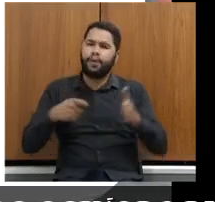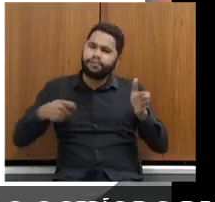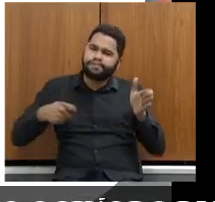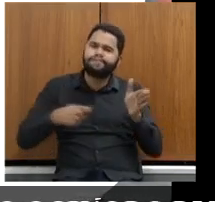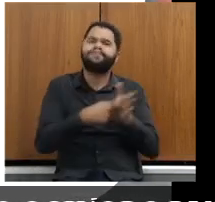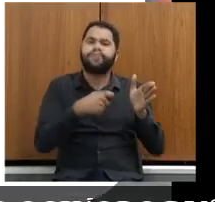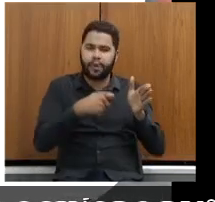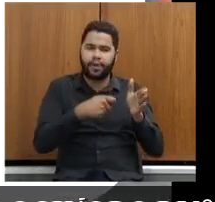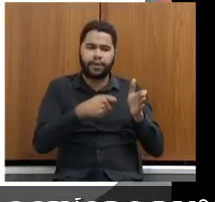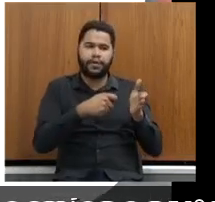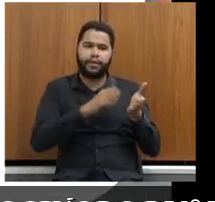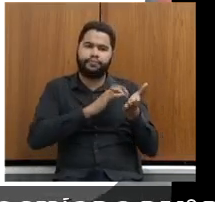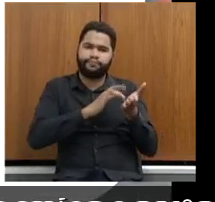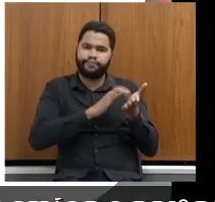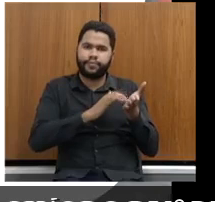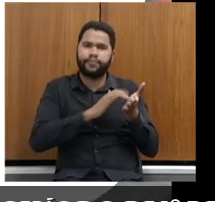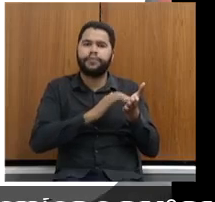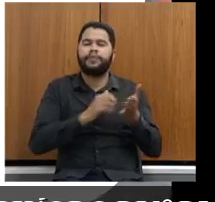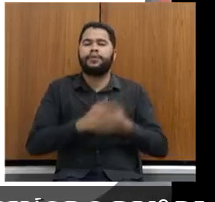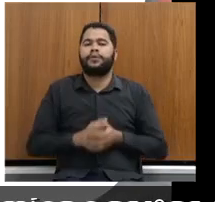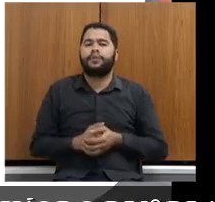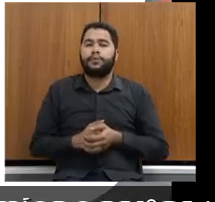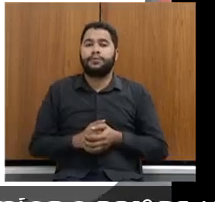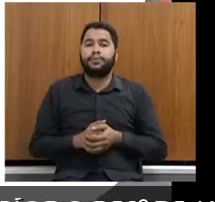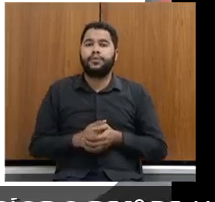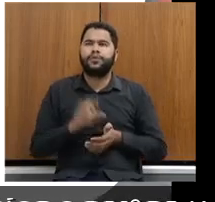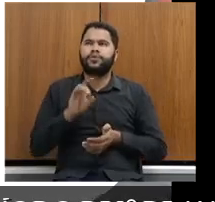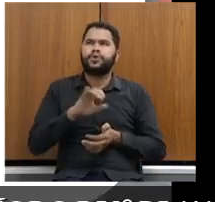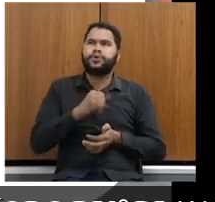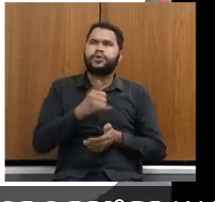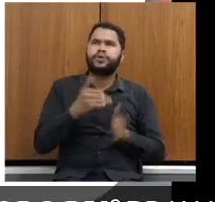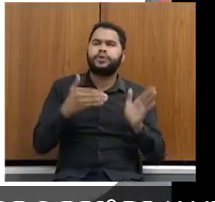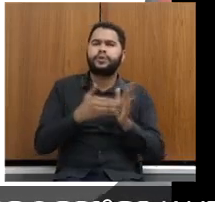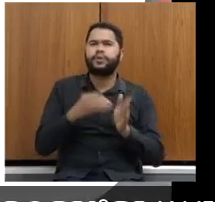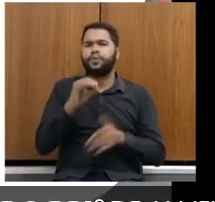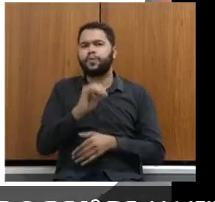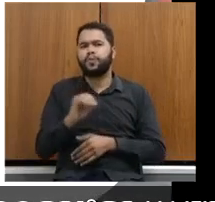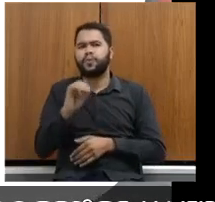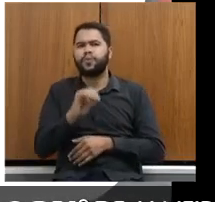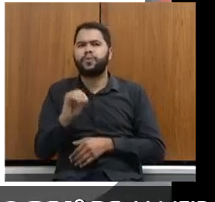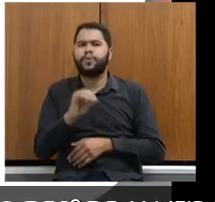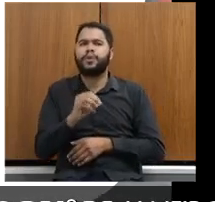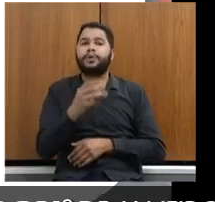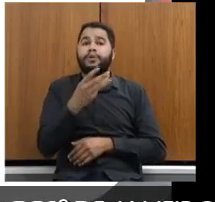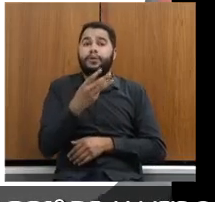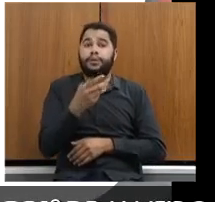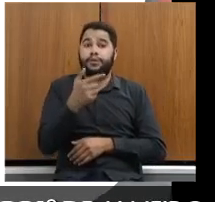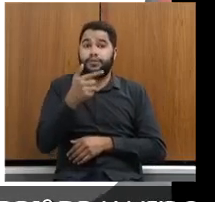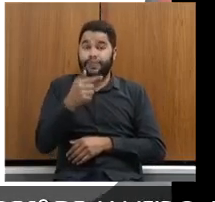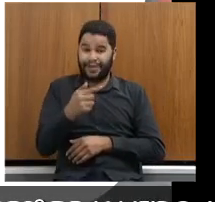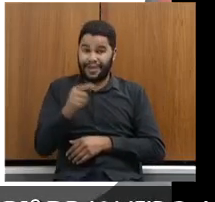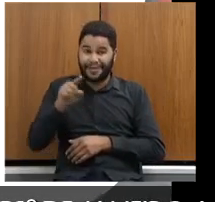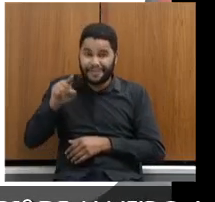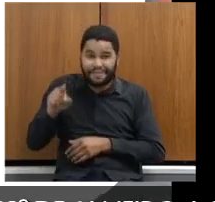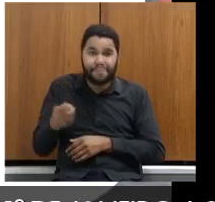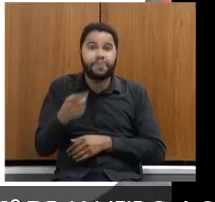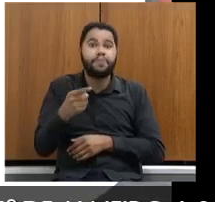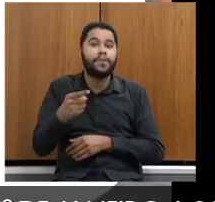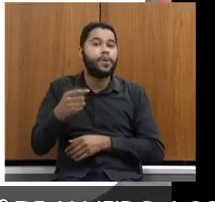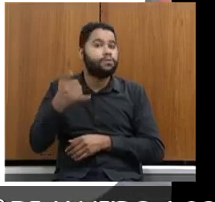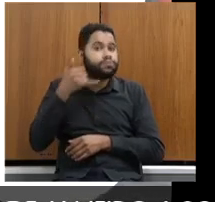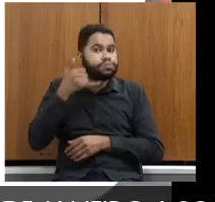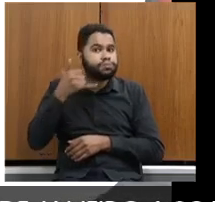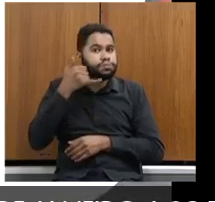denúncia o Disque Denúncia Unificado nosso de Deo é só de Janeiro a outubro foi foram 327 mil aproximadamente